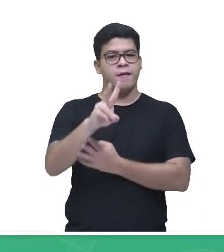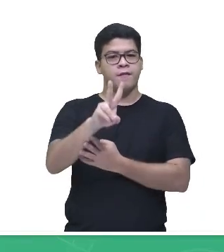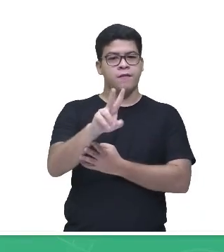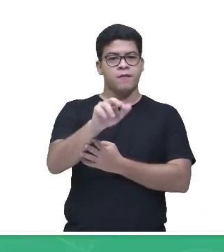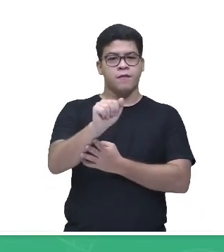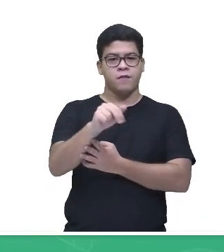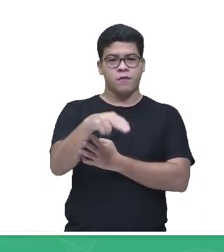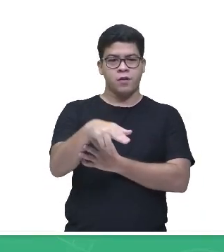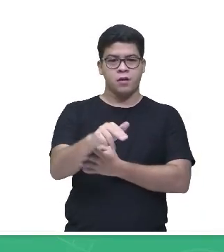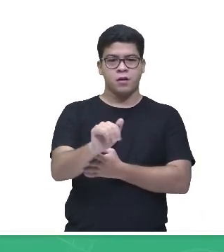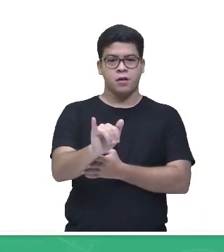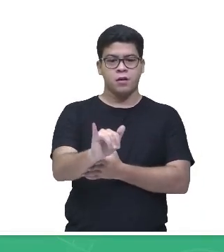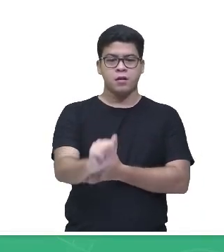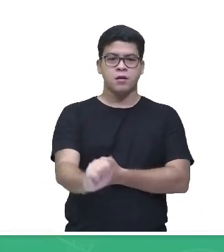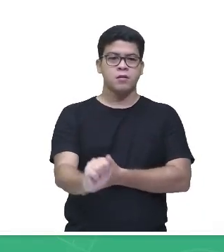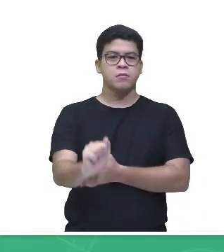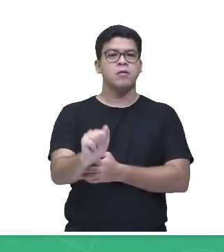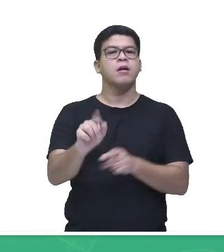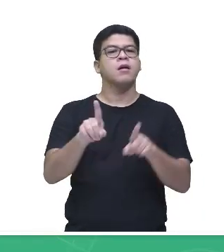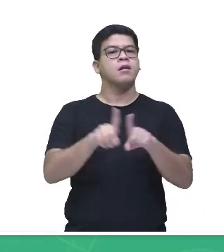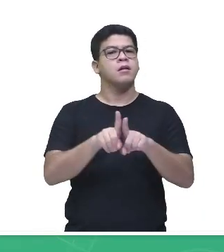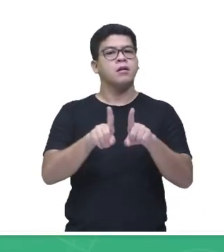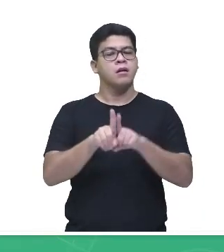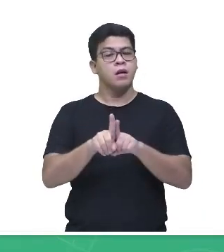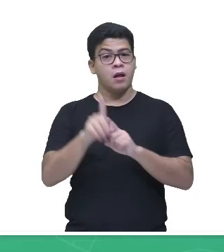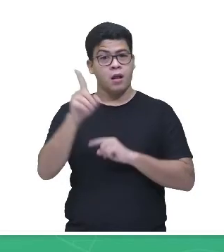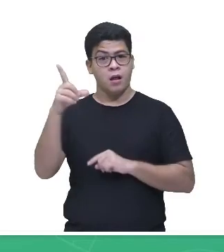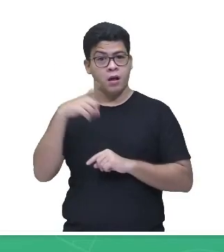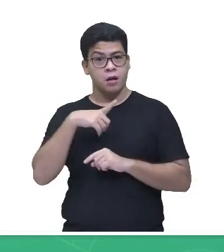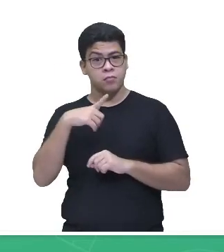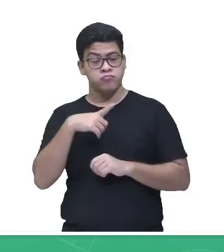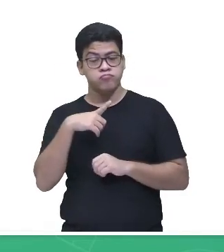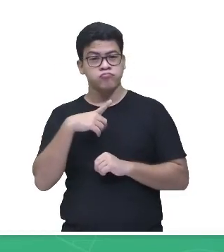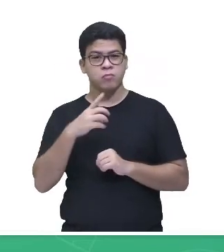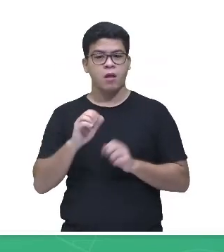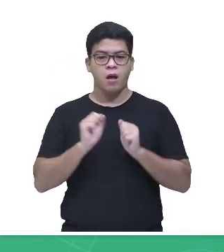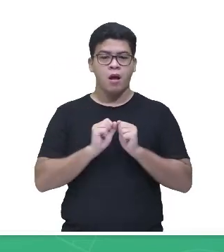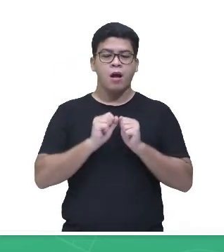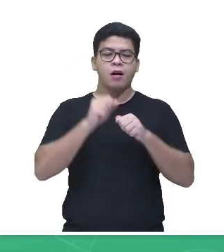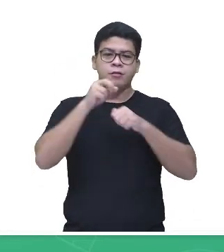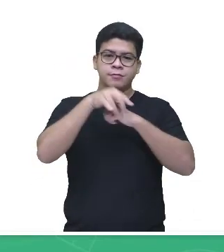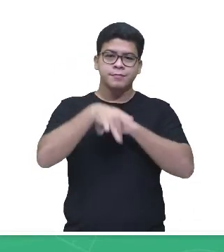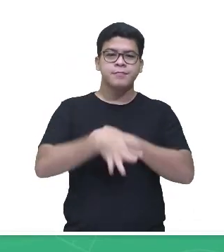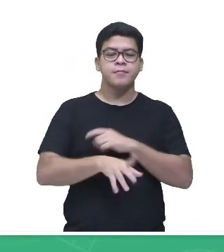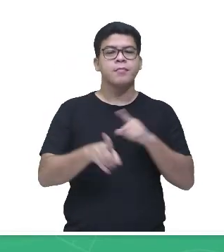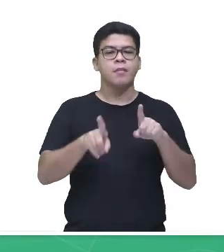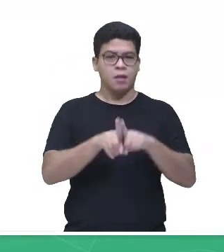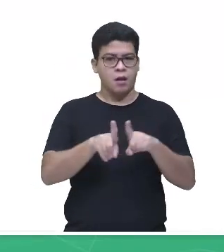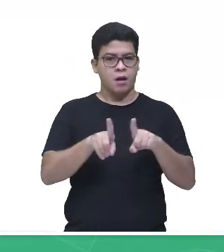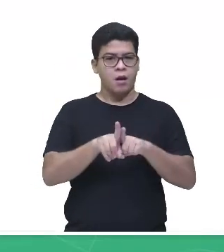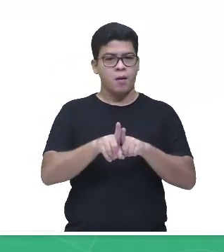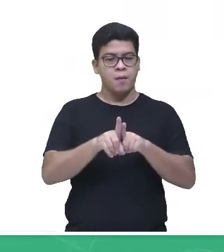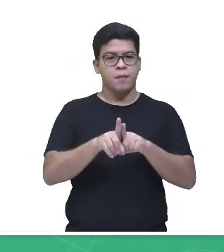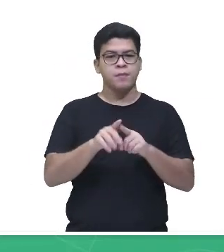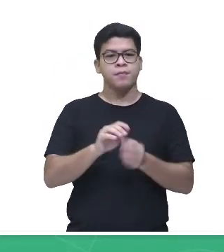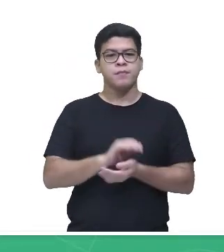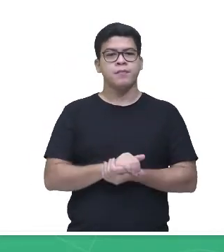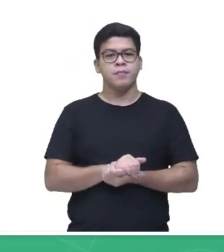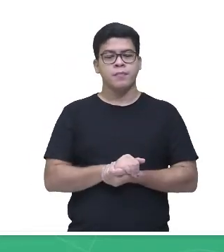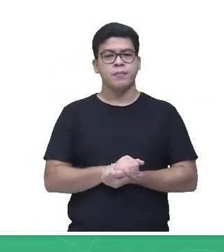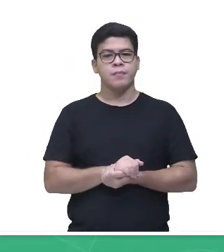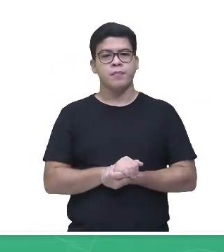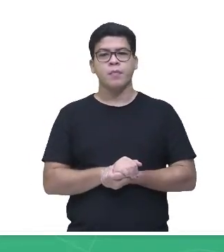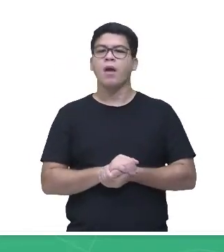temos também a Ariellen, da Escola Balbina Mestrinho, no bairro da Cachoeirinha, certo? Lidiane, a Vânia,